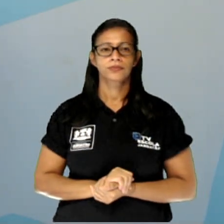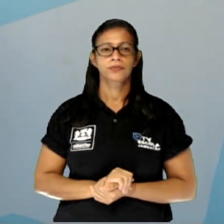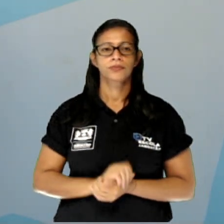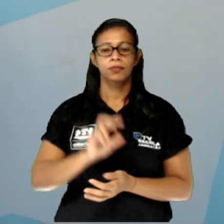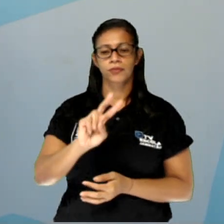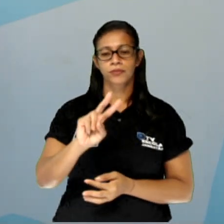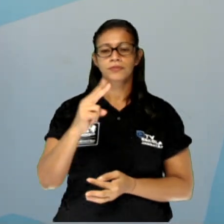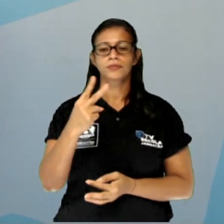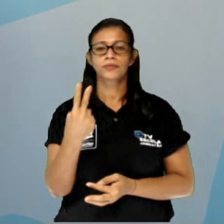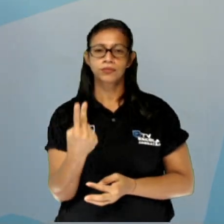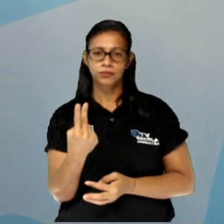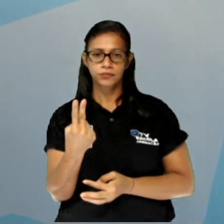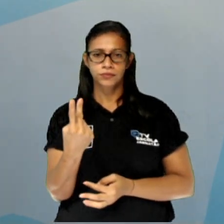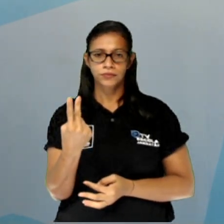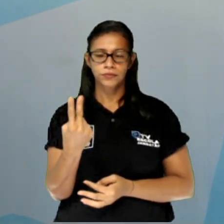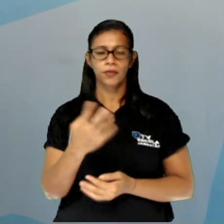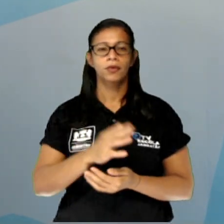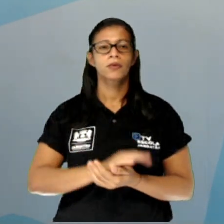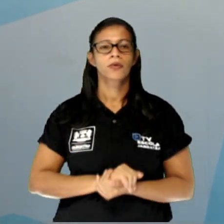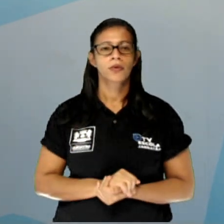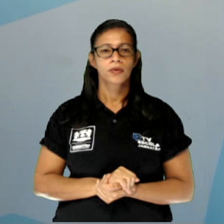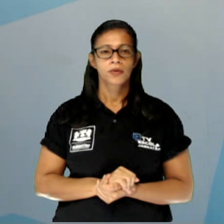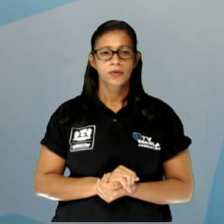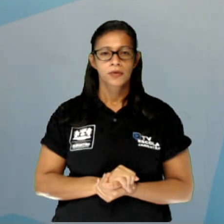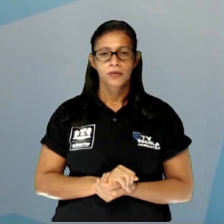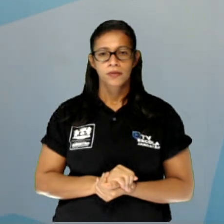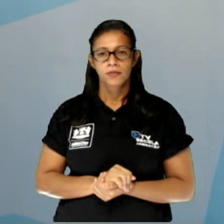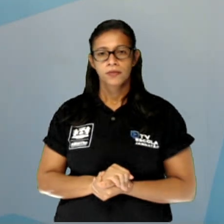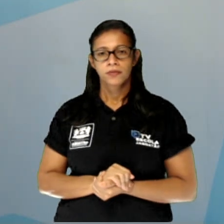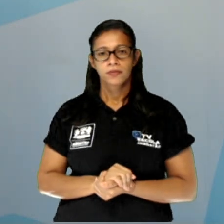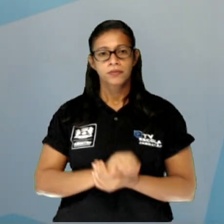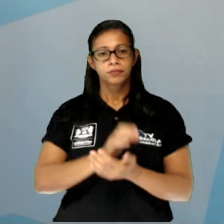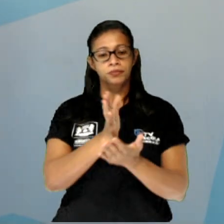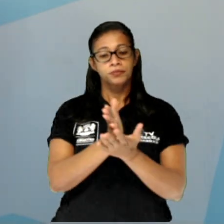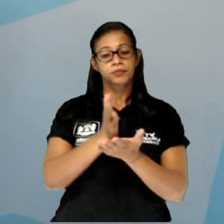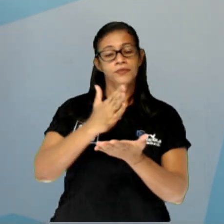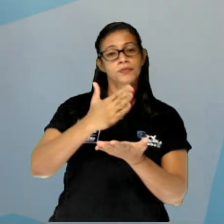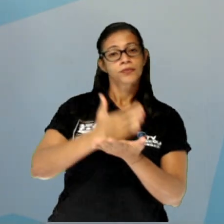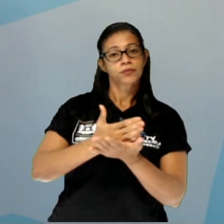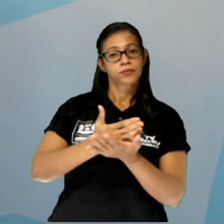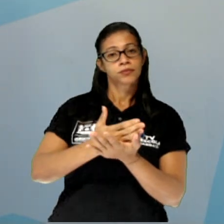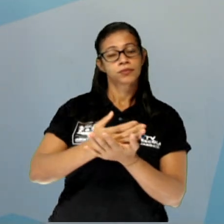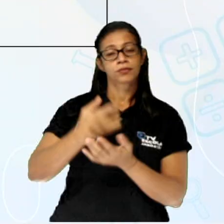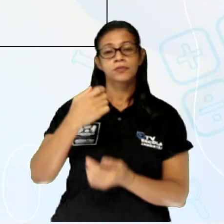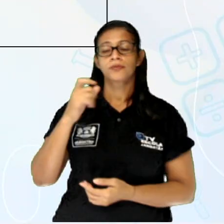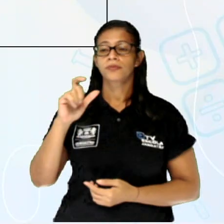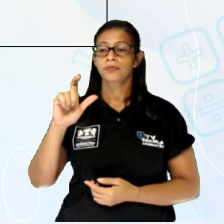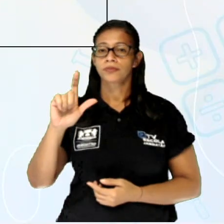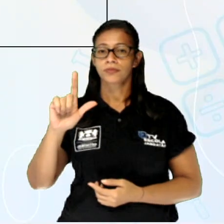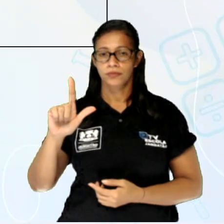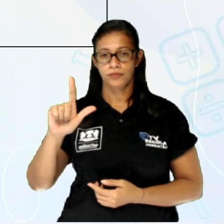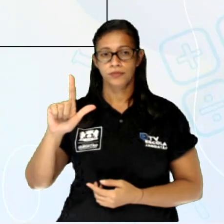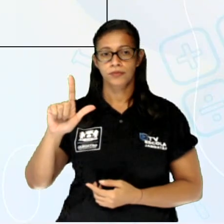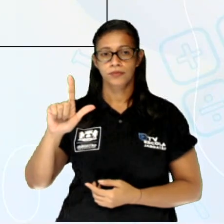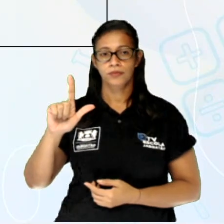decilitro, basta dividirmos 1 litro por 10, que é igual a 0,1 decilitro.